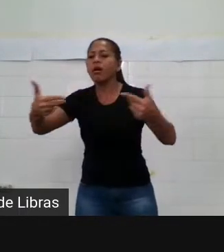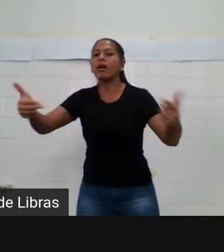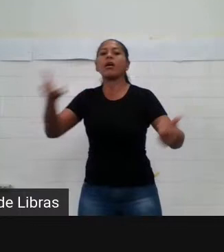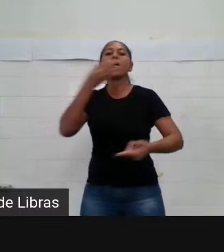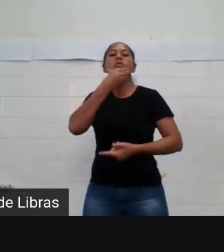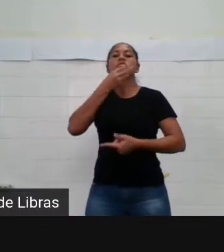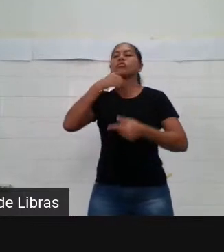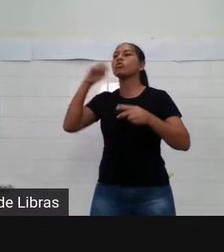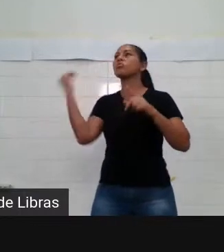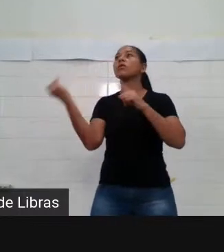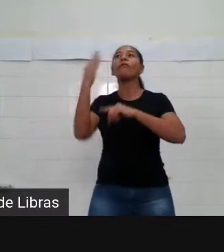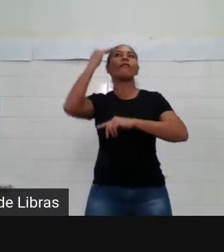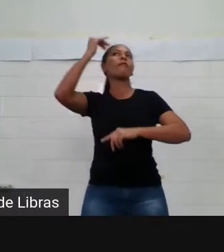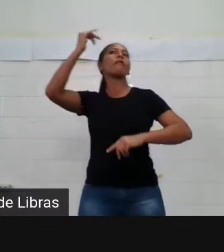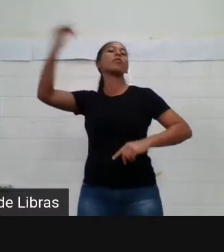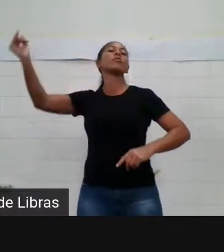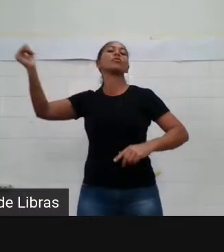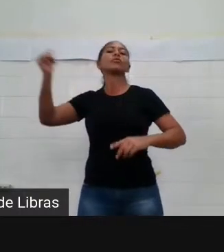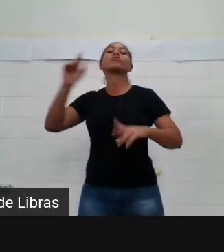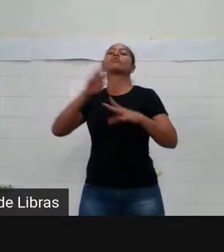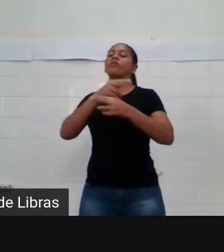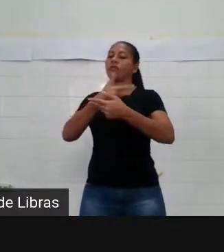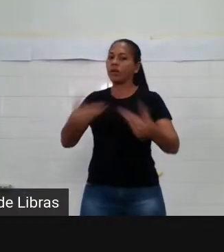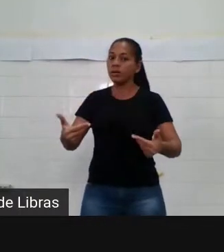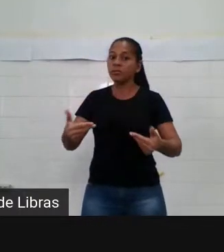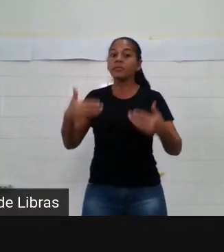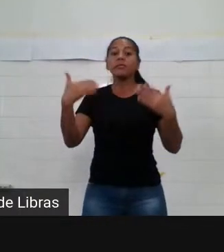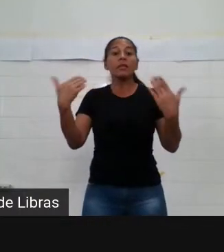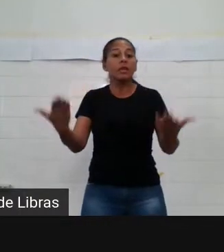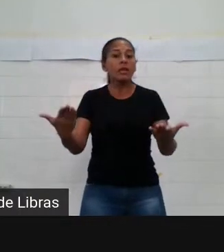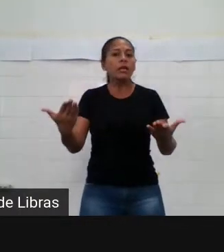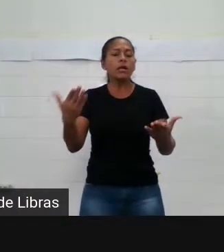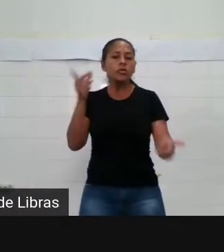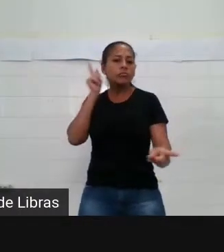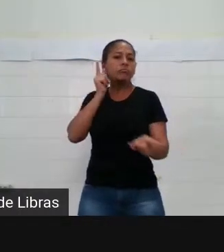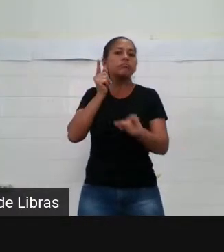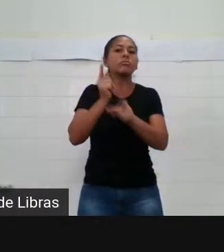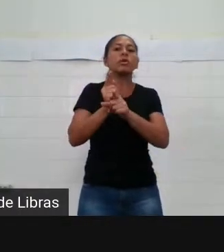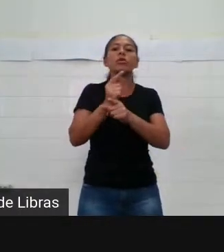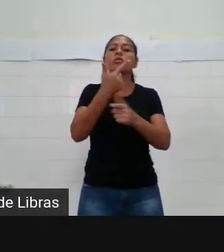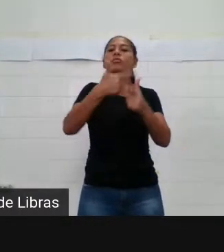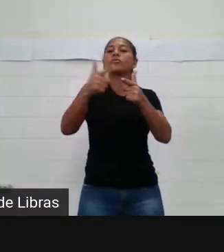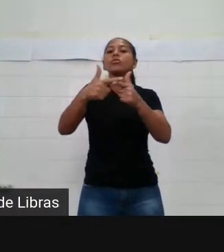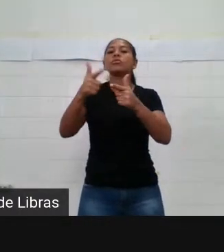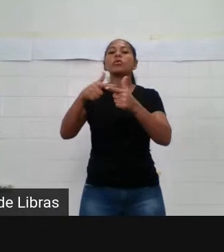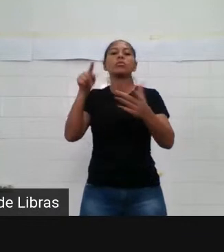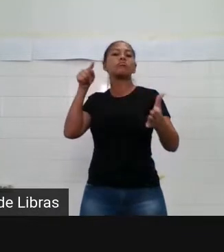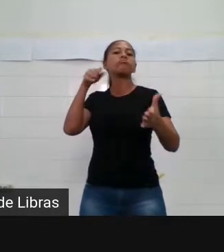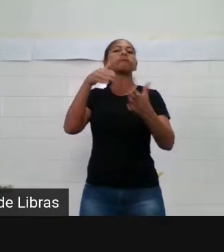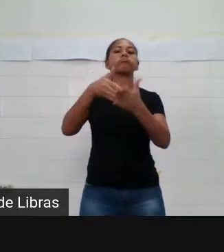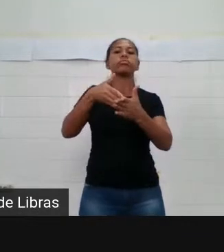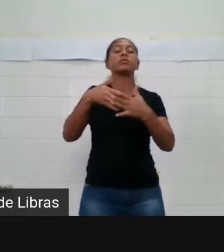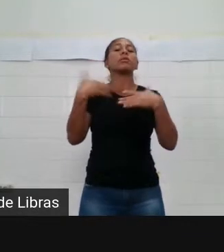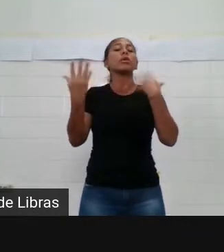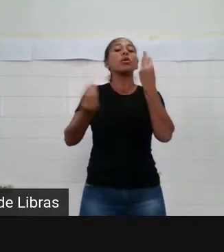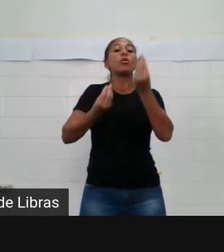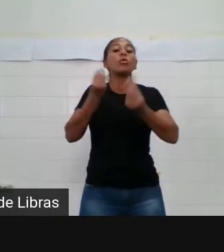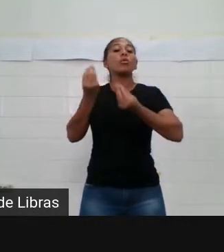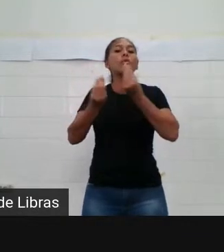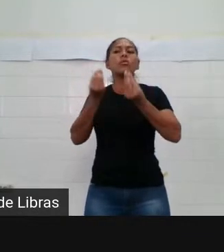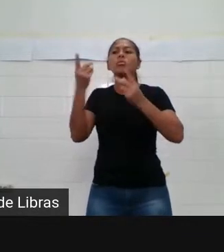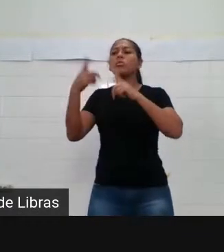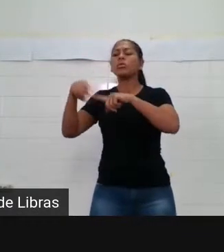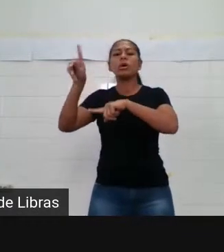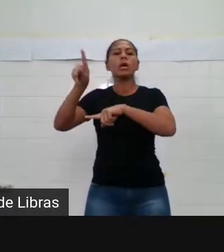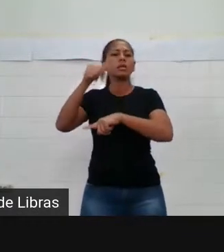Alfredo Bose, e dentre outros, a gente localiza um problema muito pontual. Como, por exemplo, a personagem